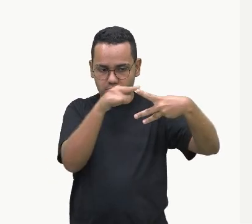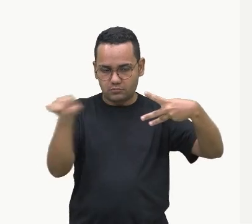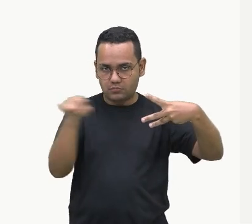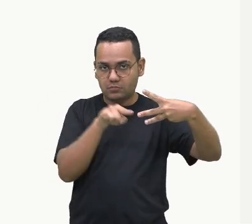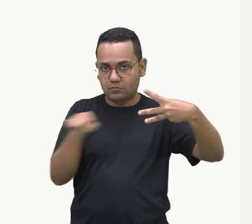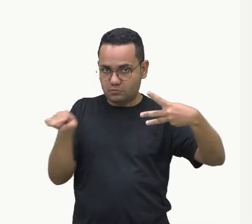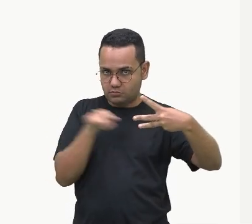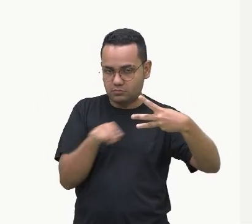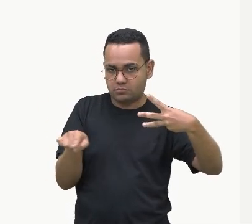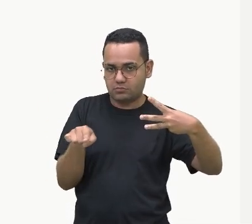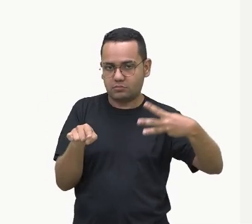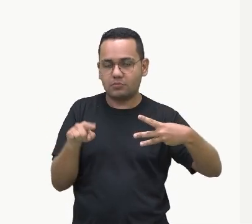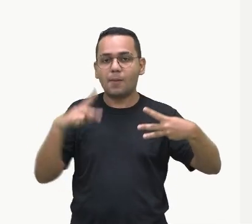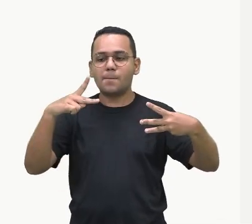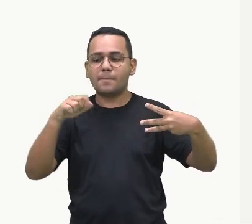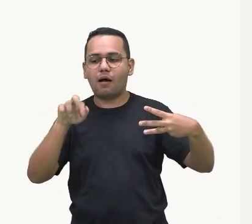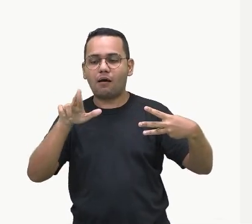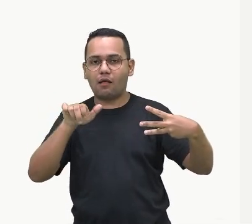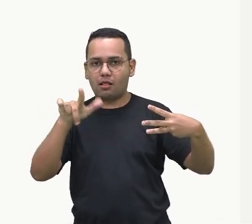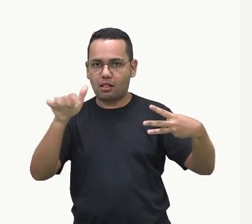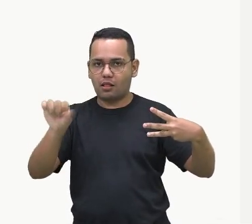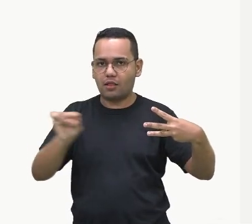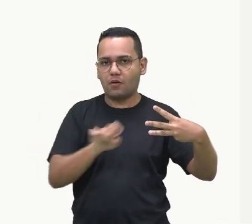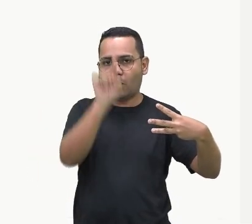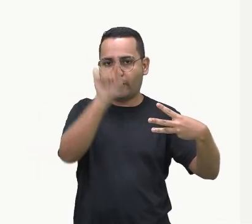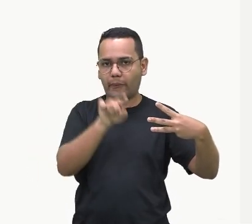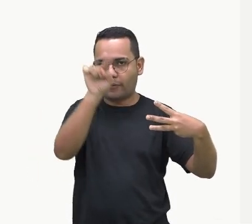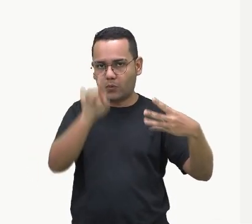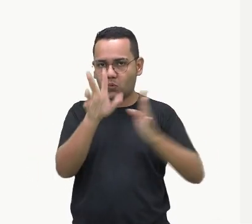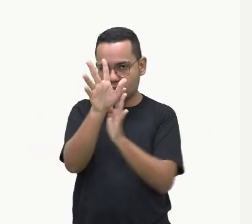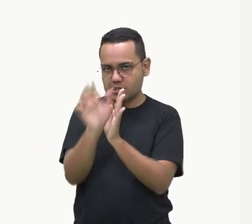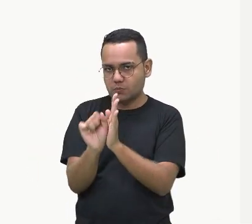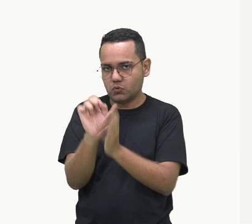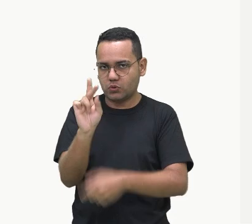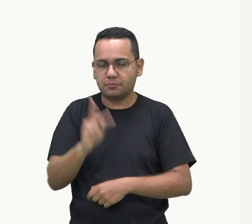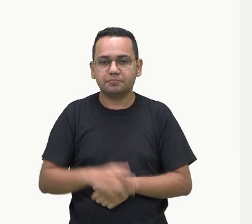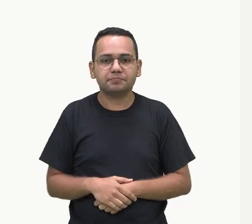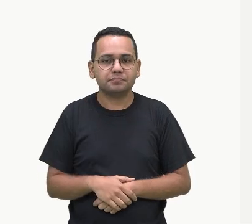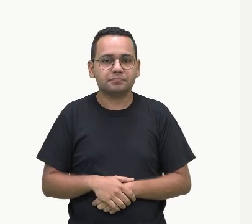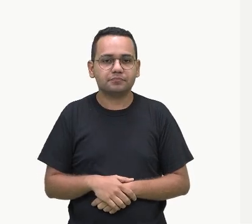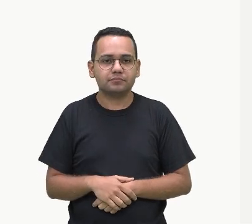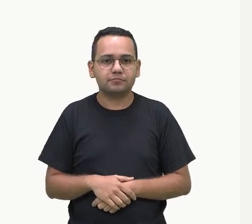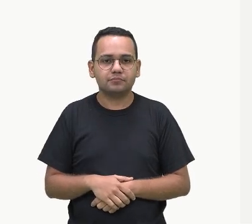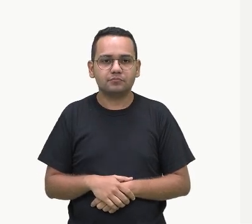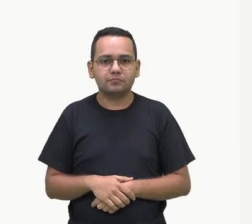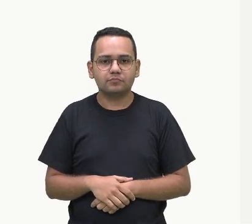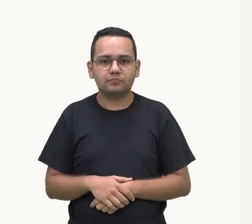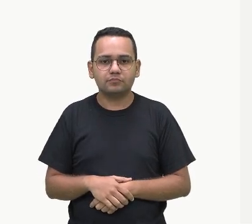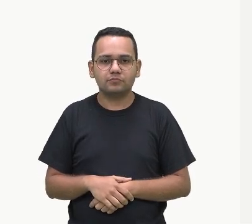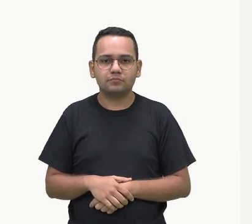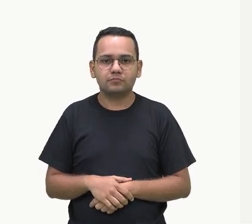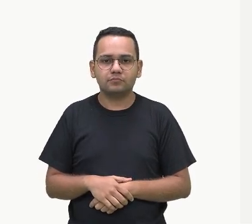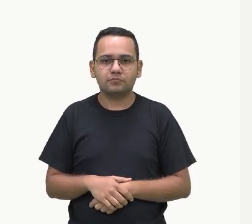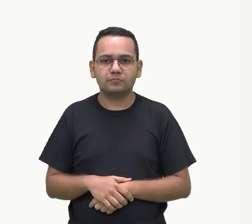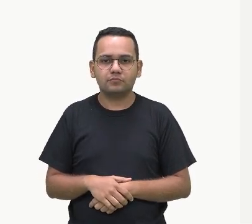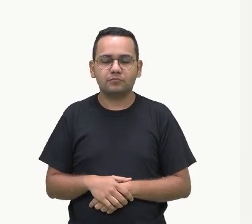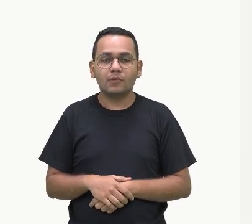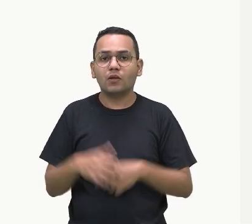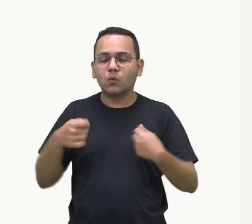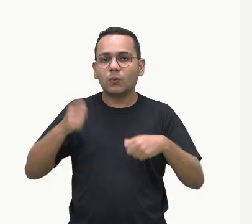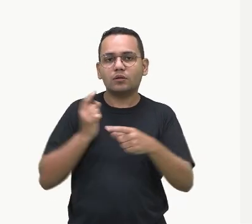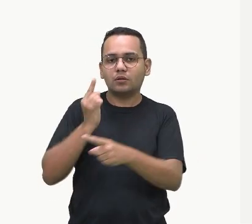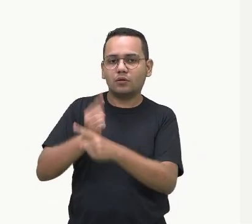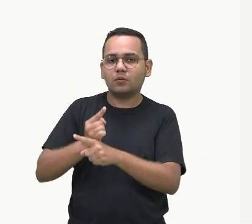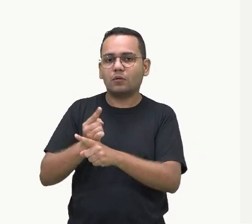a medida X indicada. Então, observe que, além de R, S